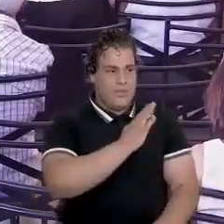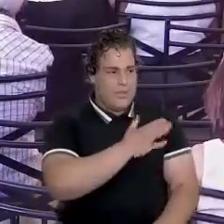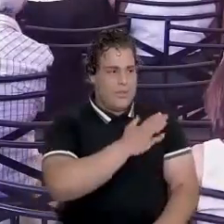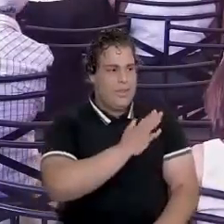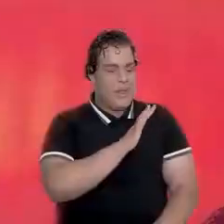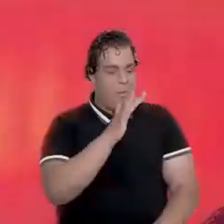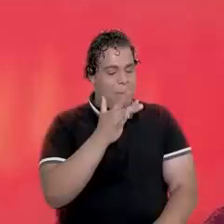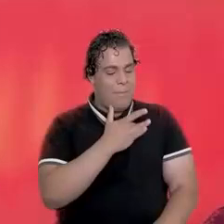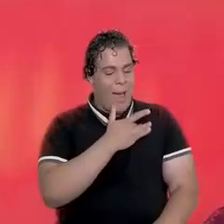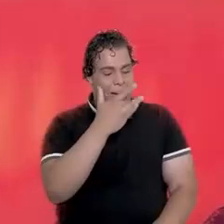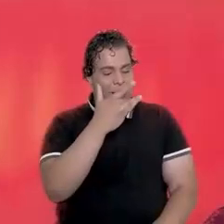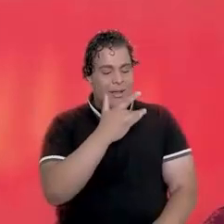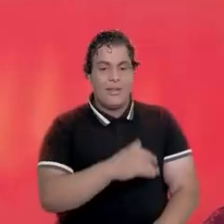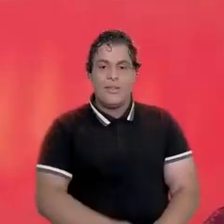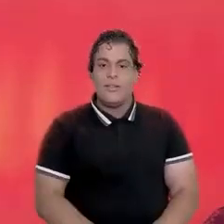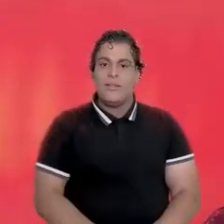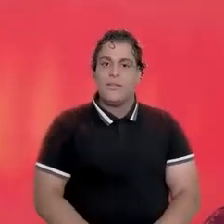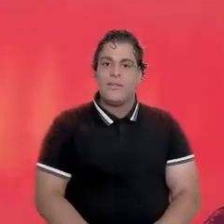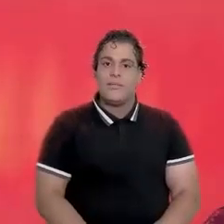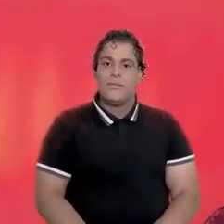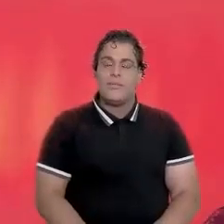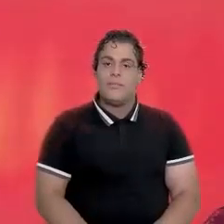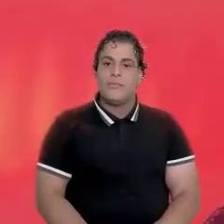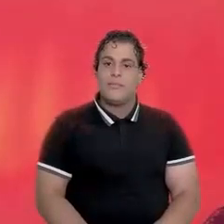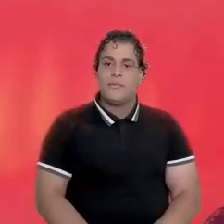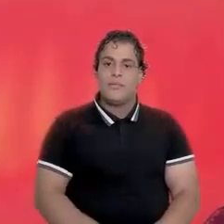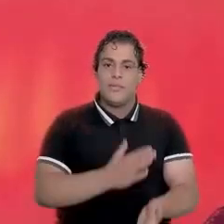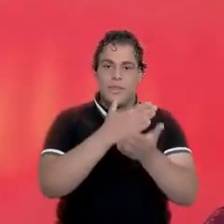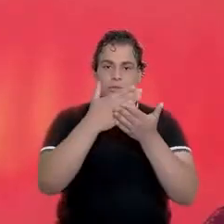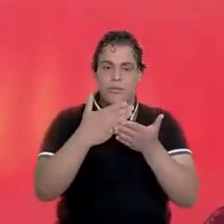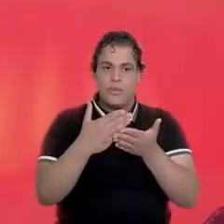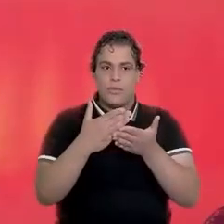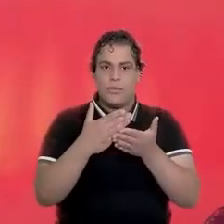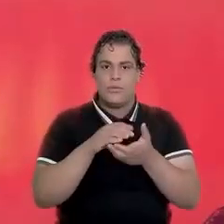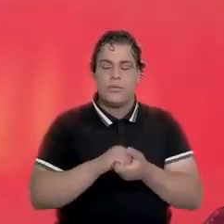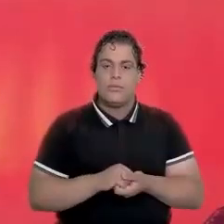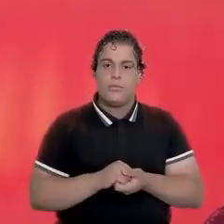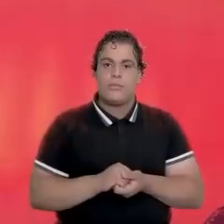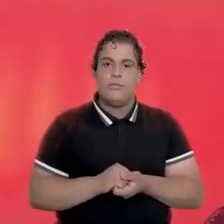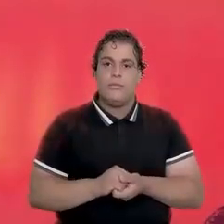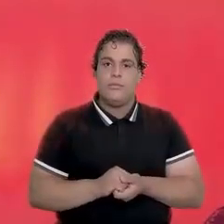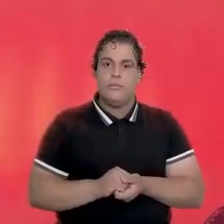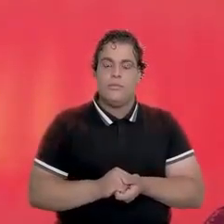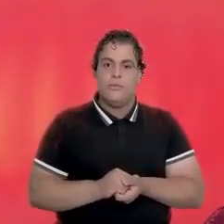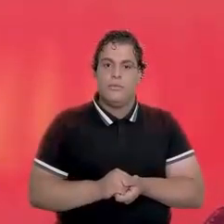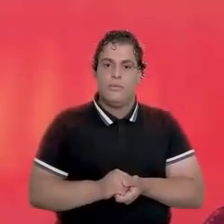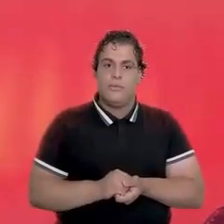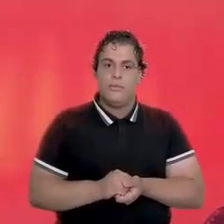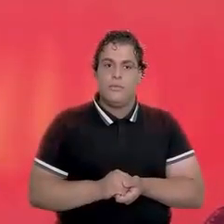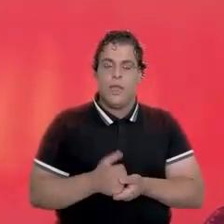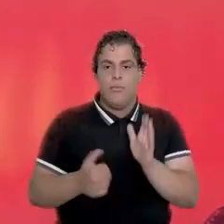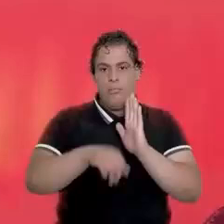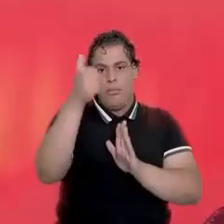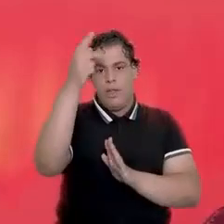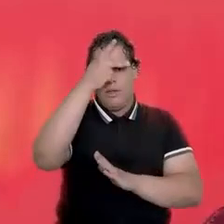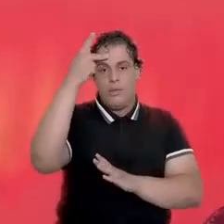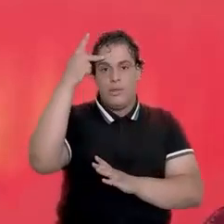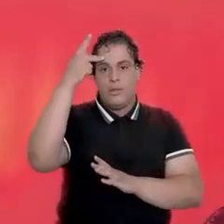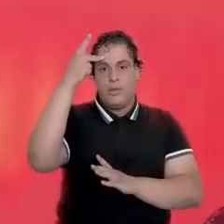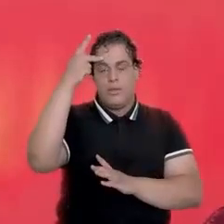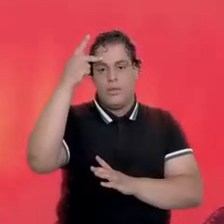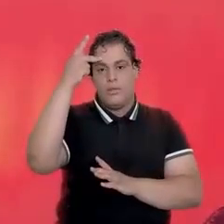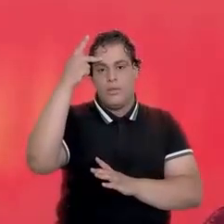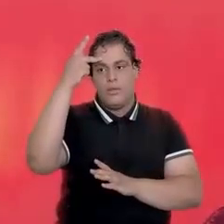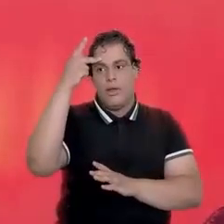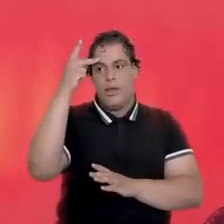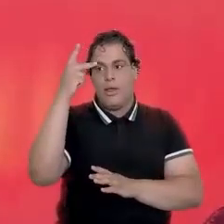coração. E o prefácio dele foi pelas mãos da primeira pessoa que leu e